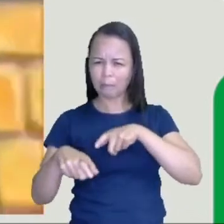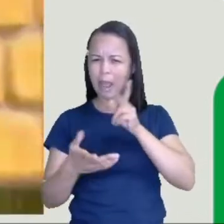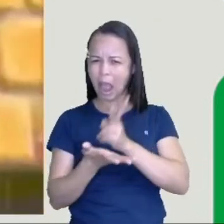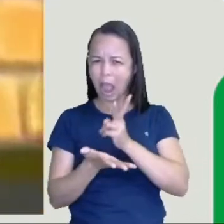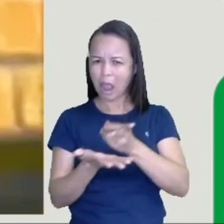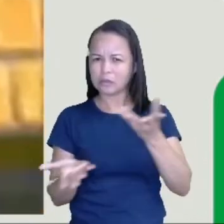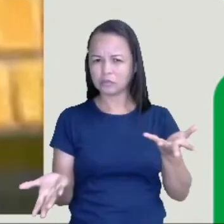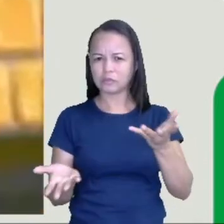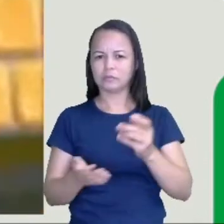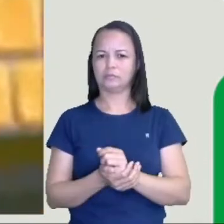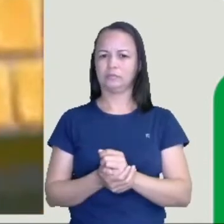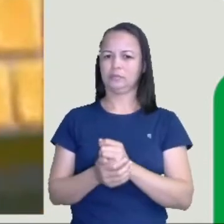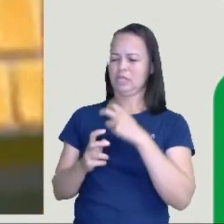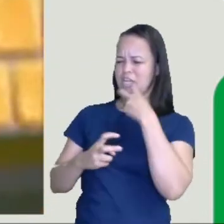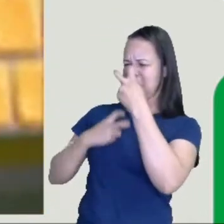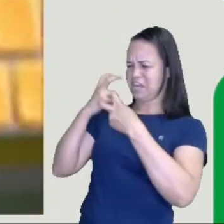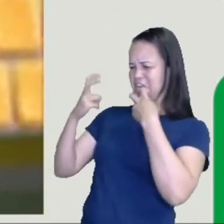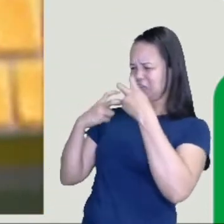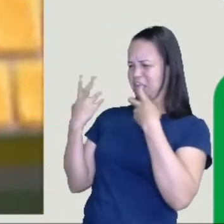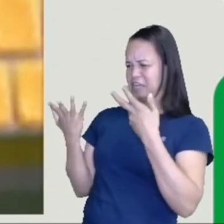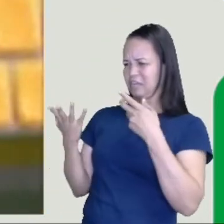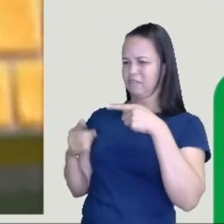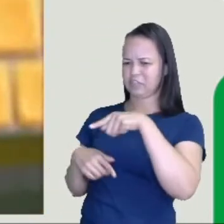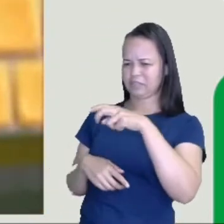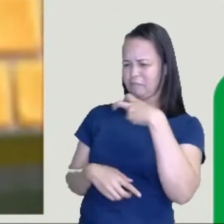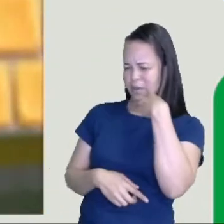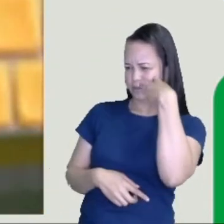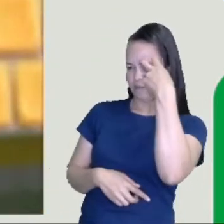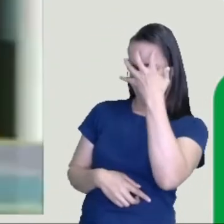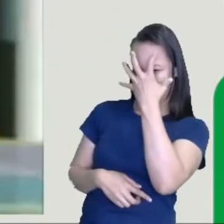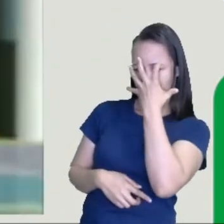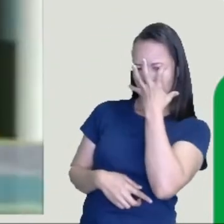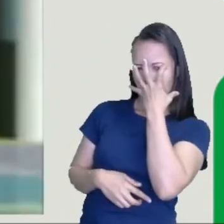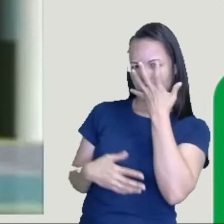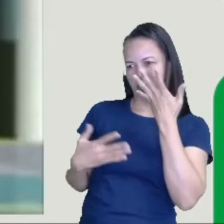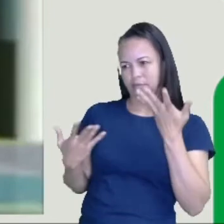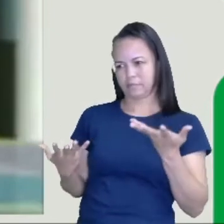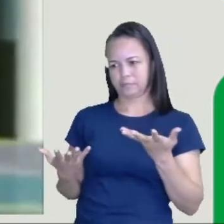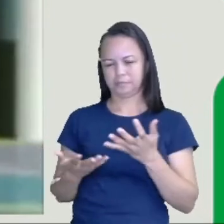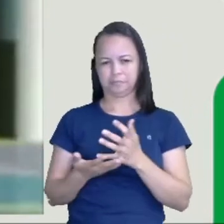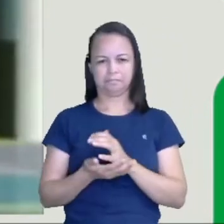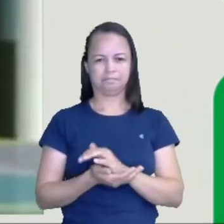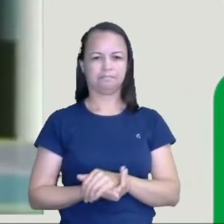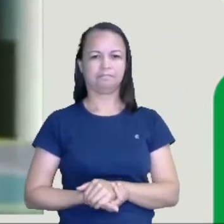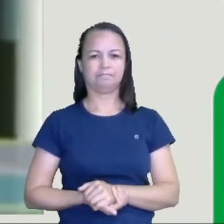que gritaria. Assim você me mata de vergonha, sou.